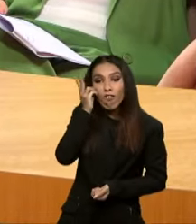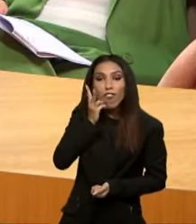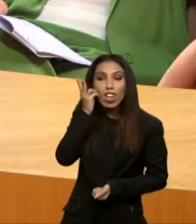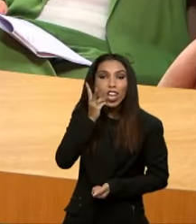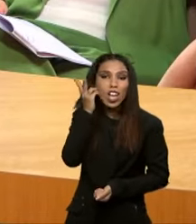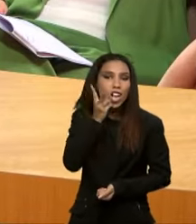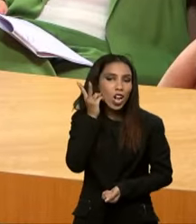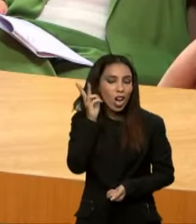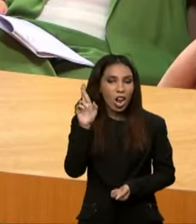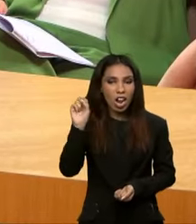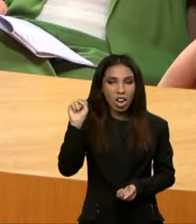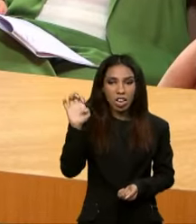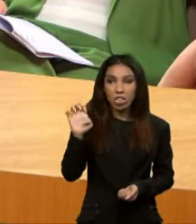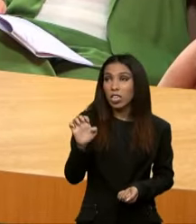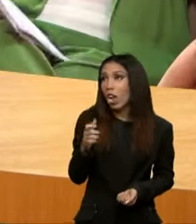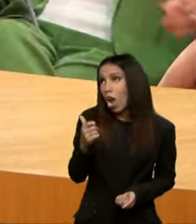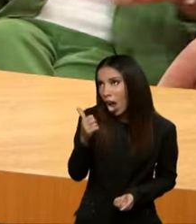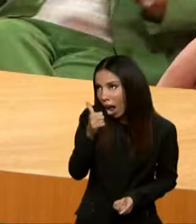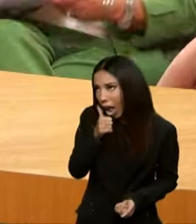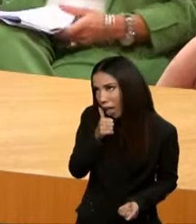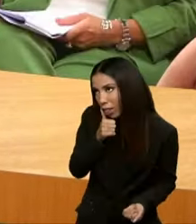falo, então, a sua avó queria te dizer.